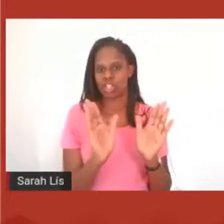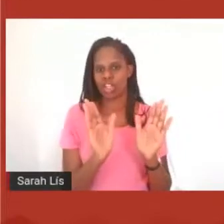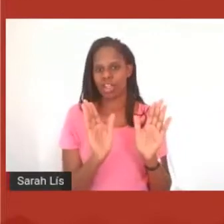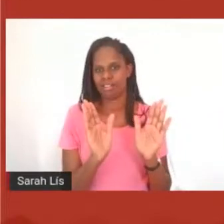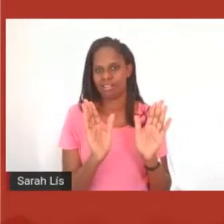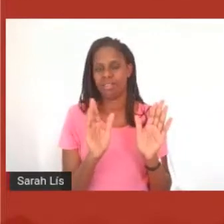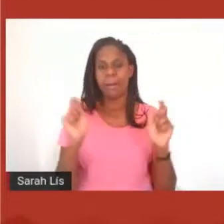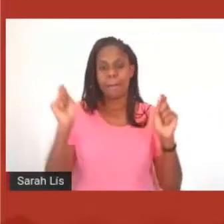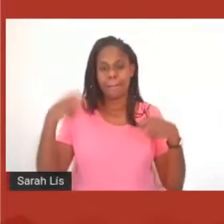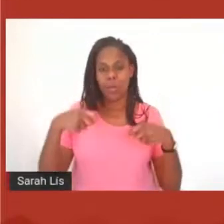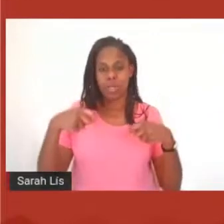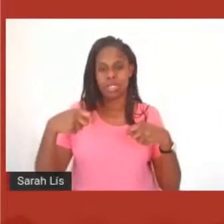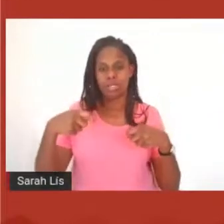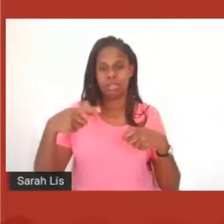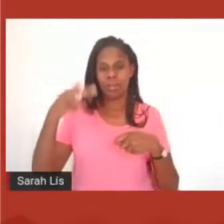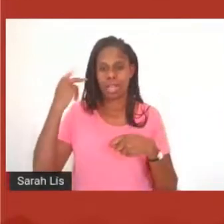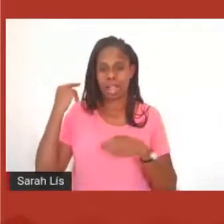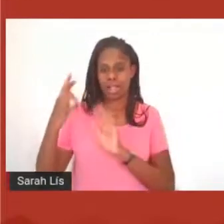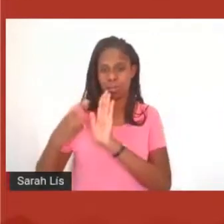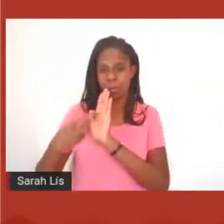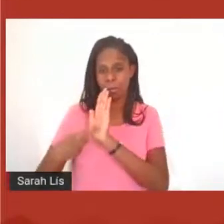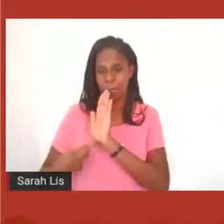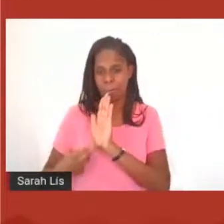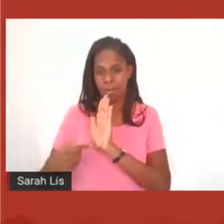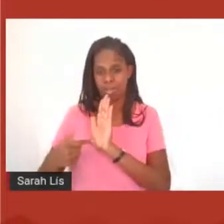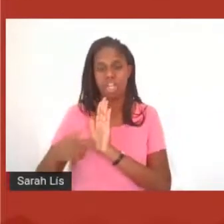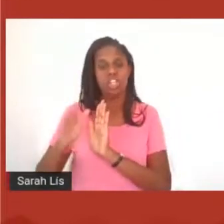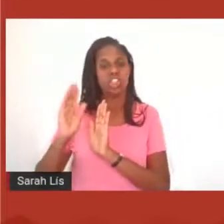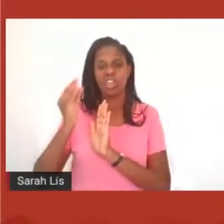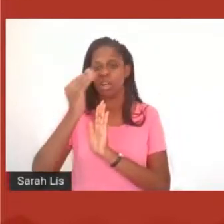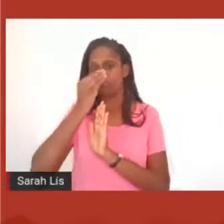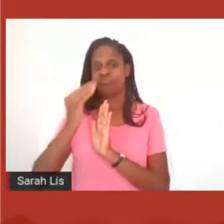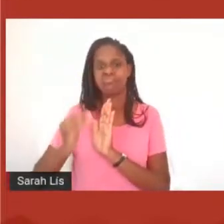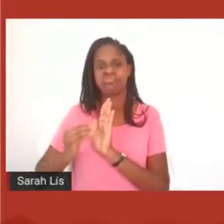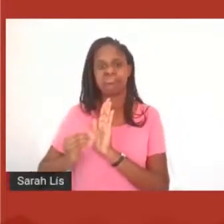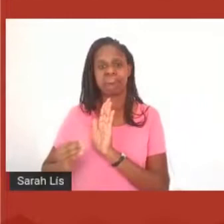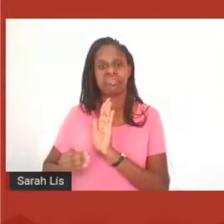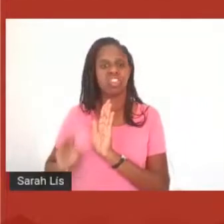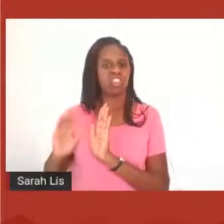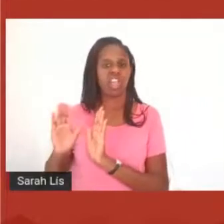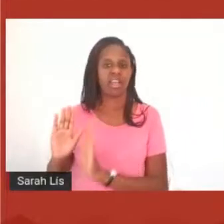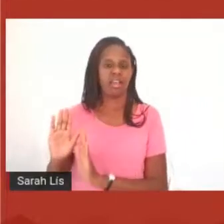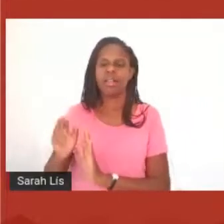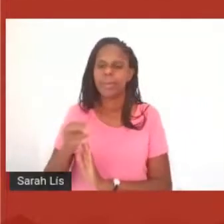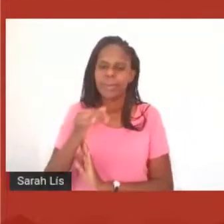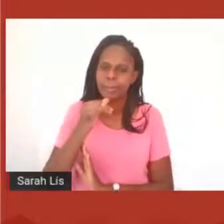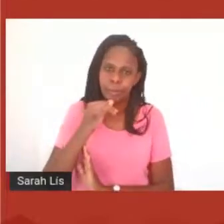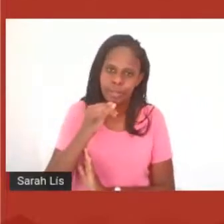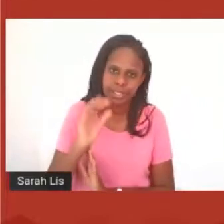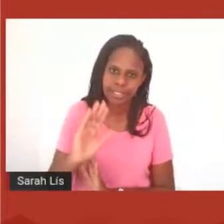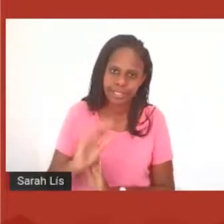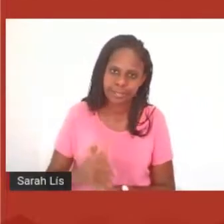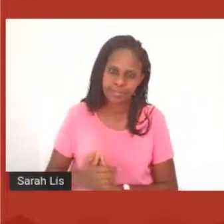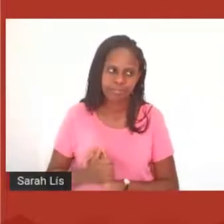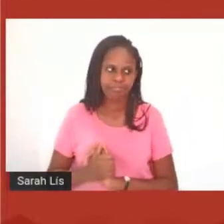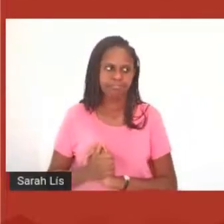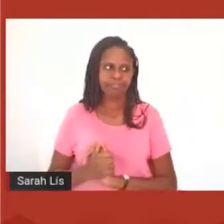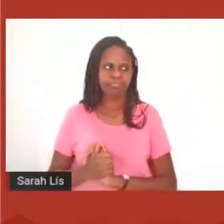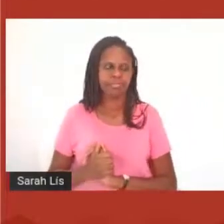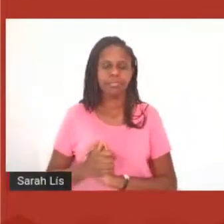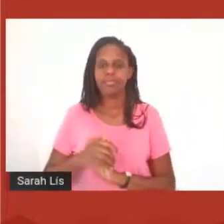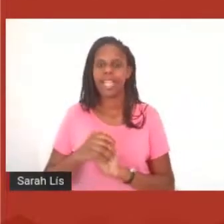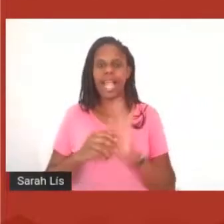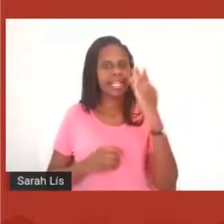daquelas possibilidades lá de resposta. Por exemplo, sobre gatos e